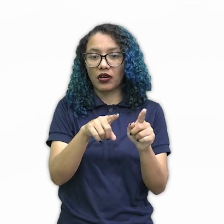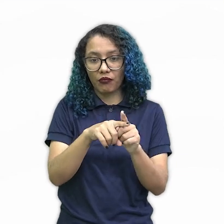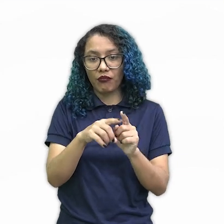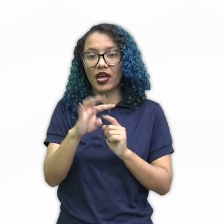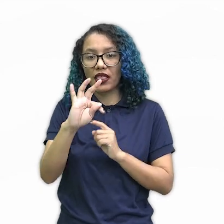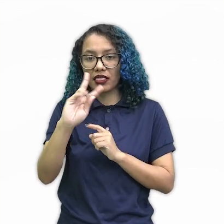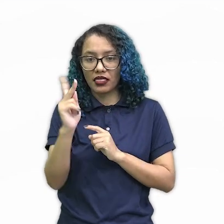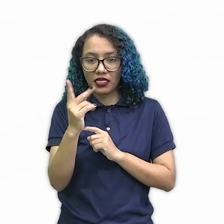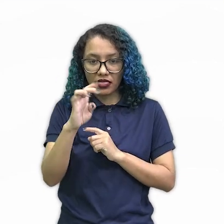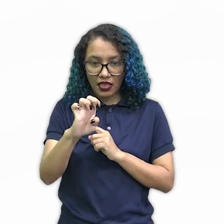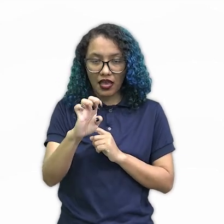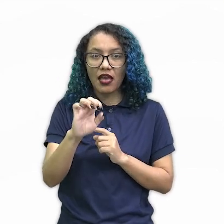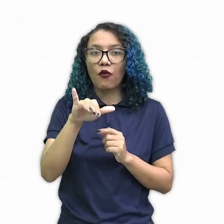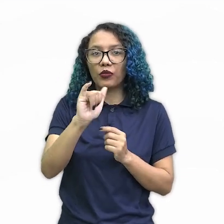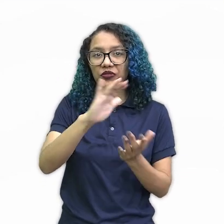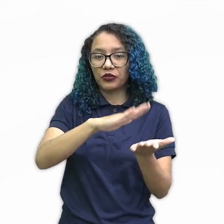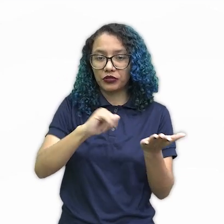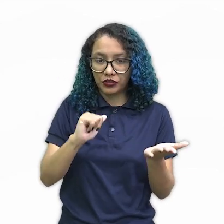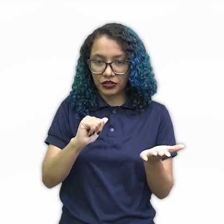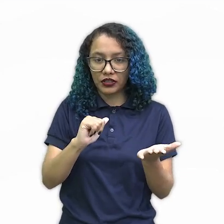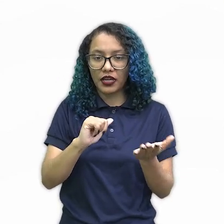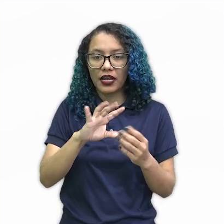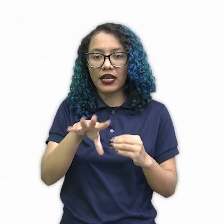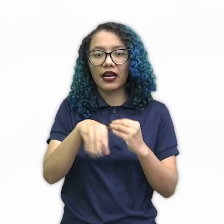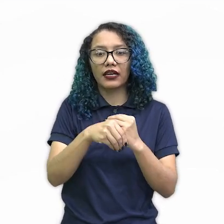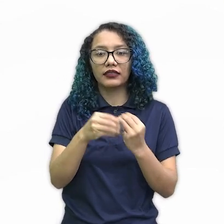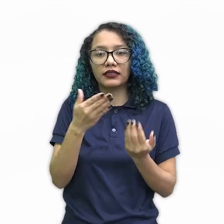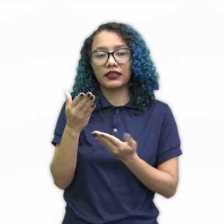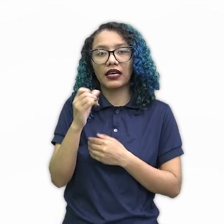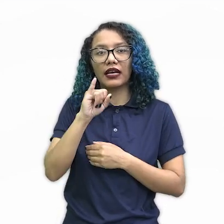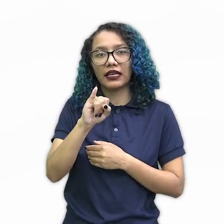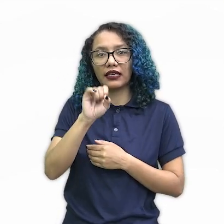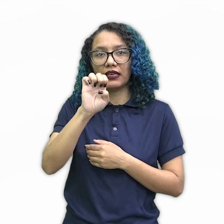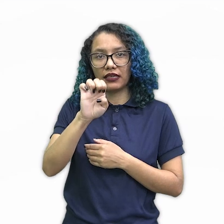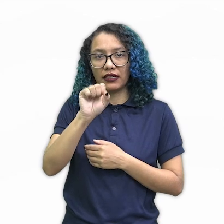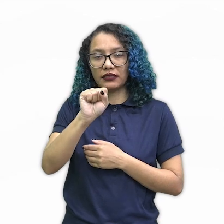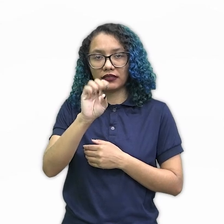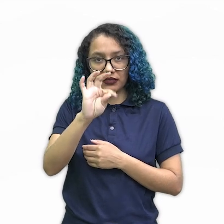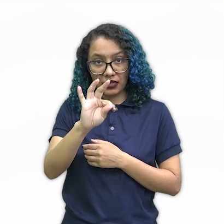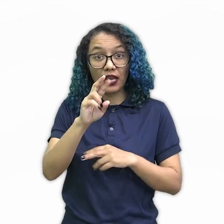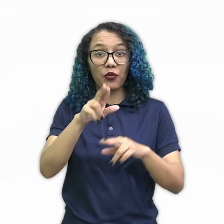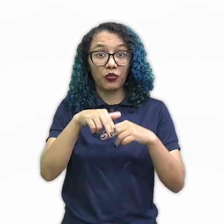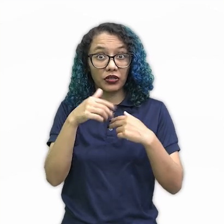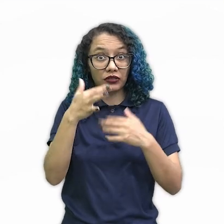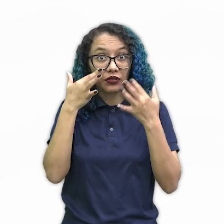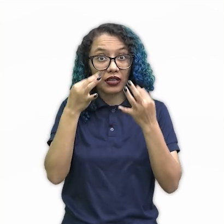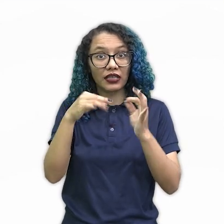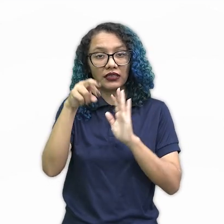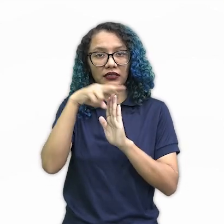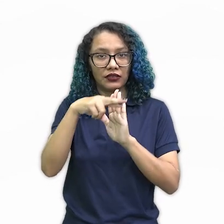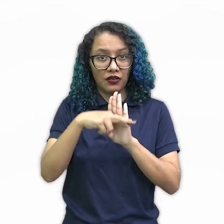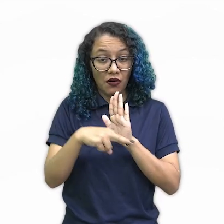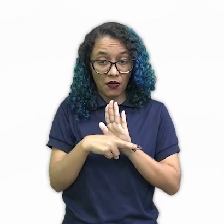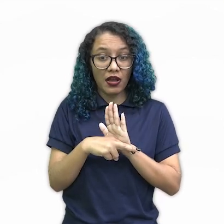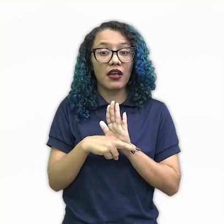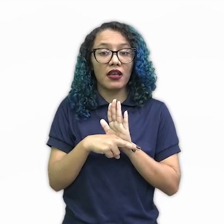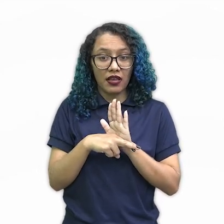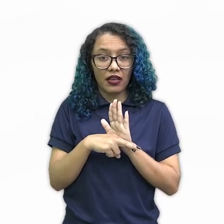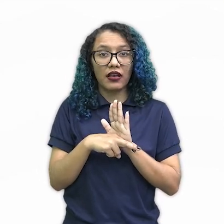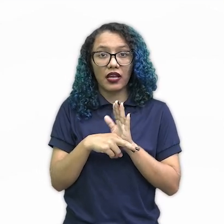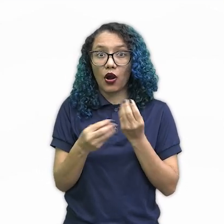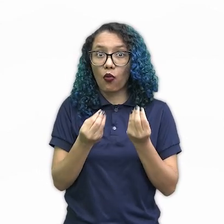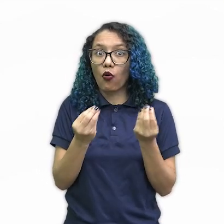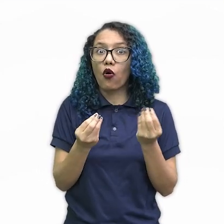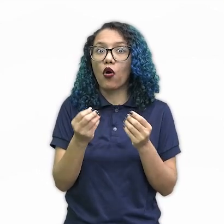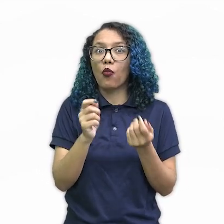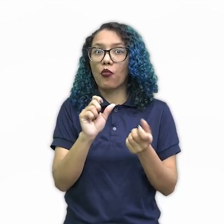retiro o Y e acrescento IEST. É por isso que tem que prestar atenção nas regras, em como o adjetivo é